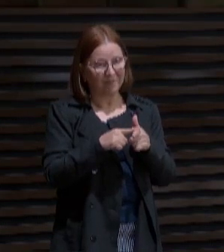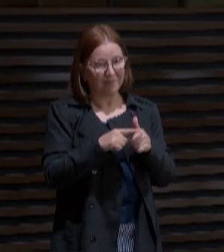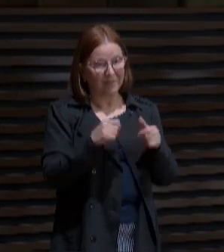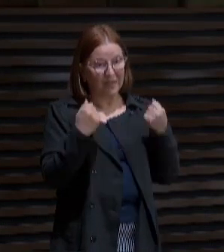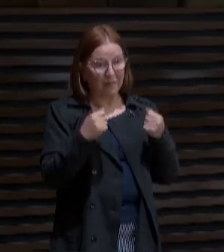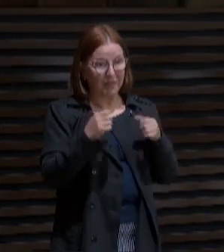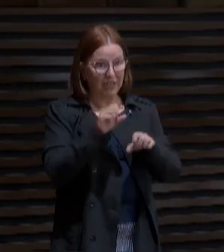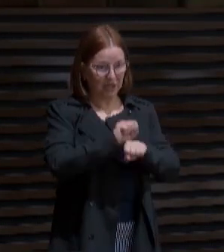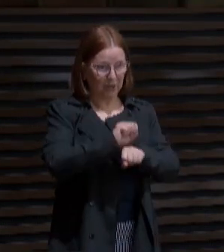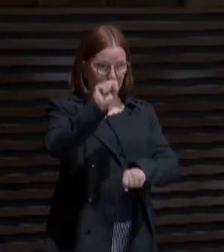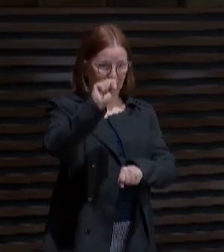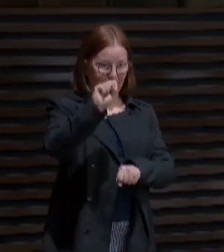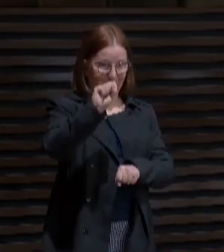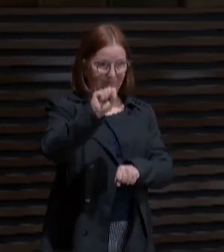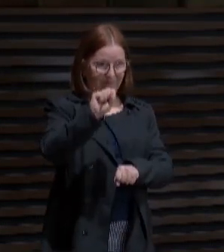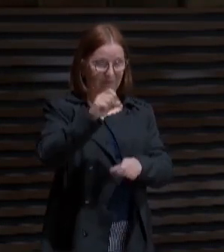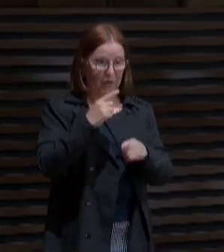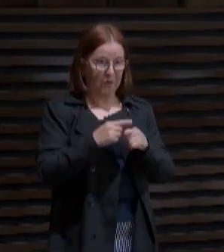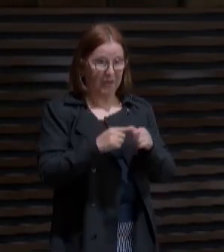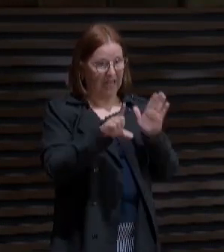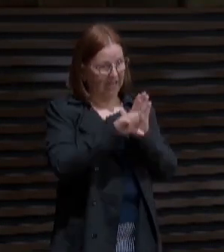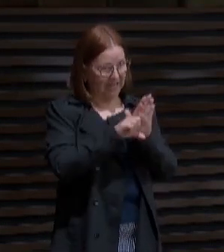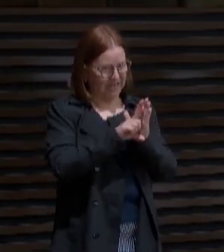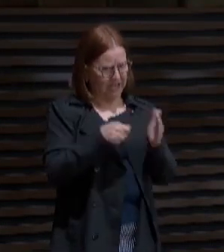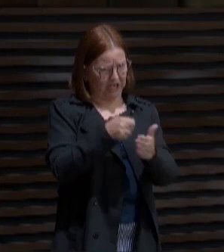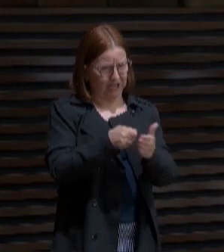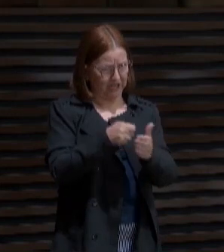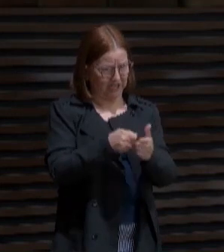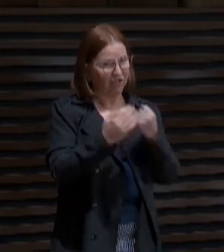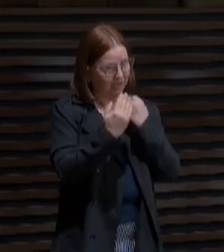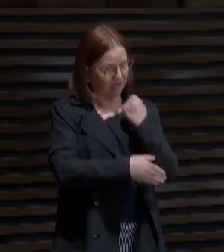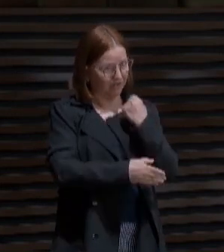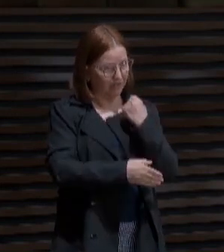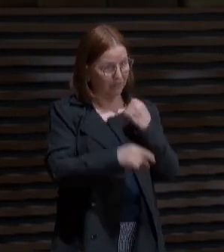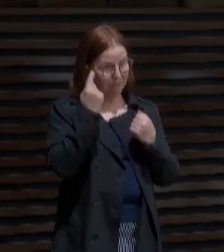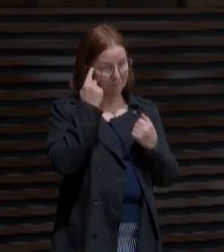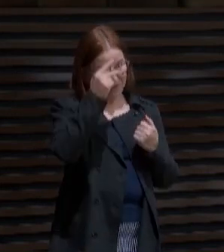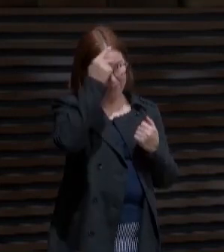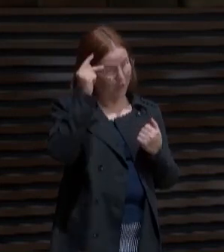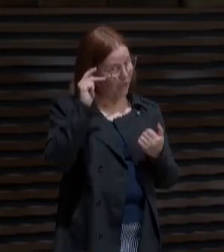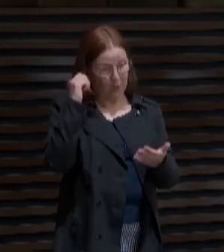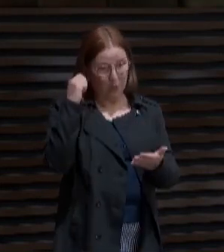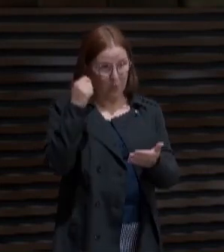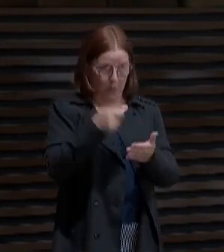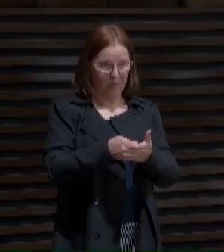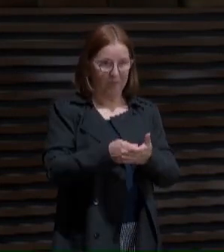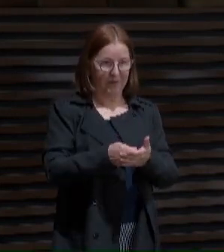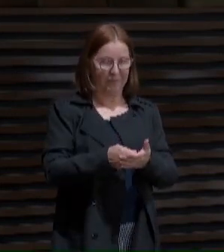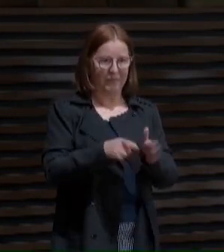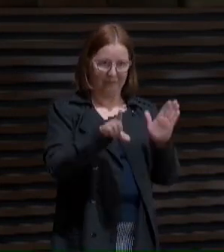resolvido. Porque a lei exige punição para quem viola essa lei.